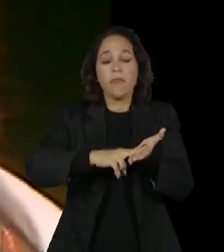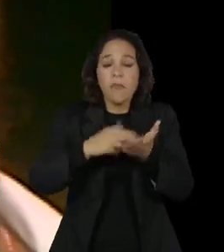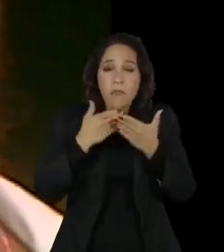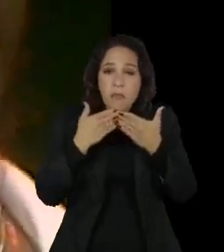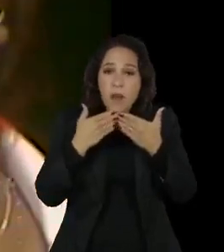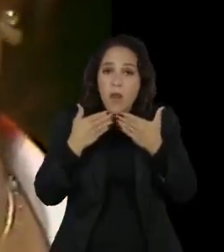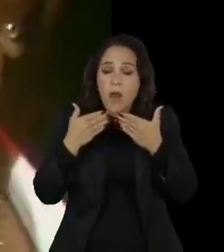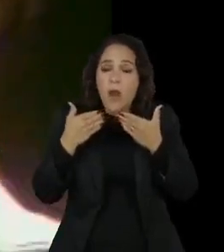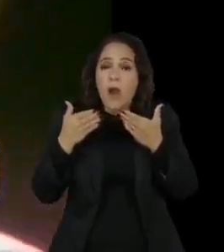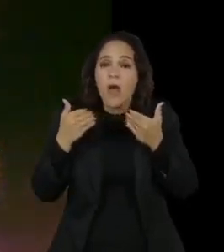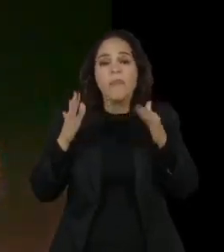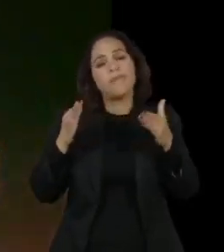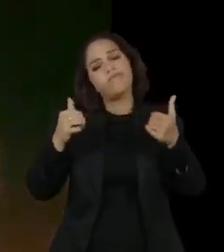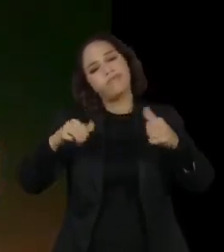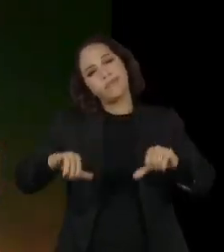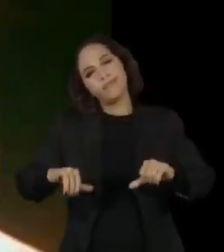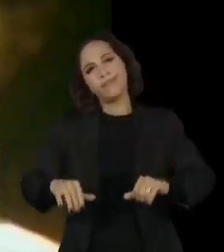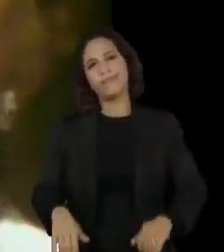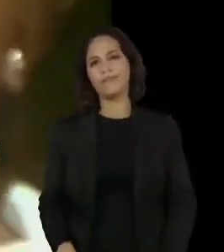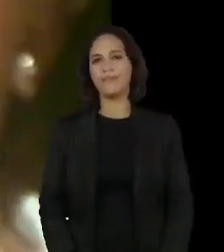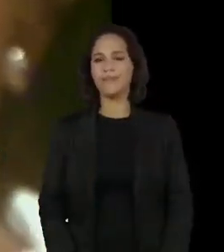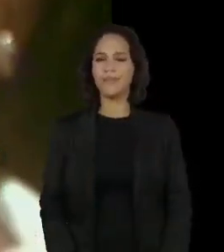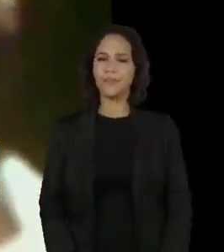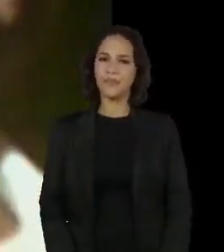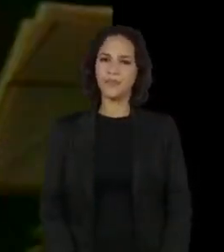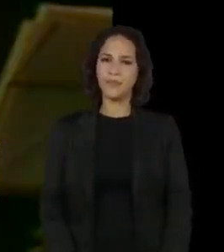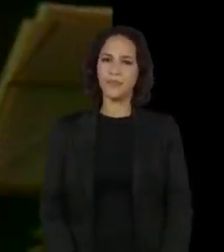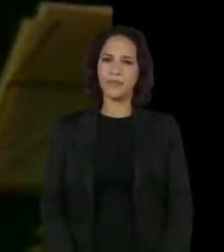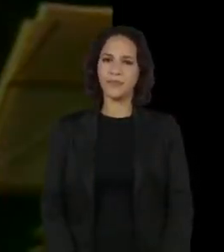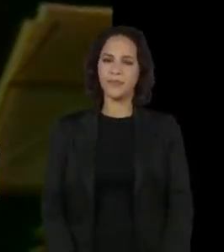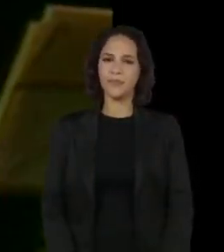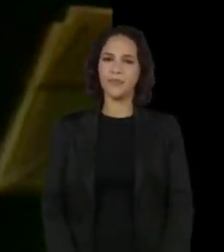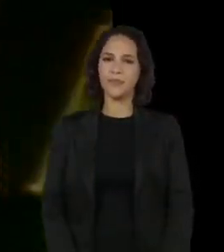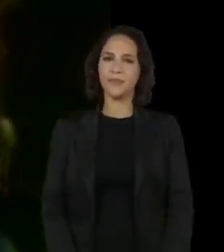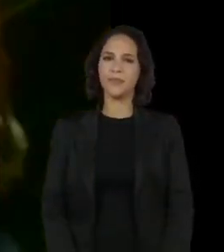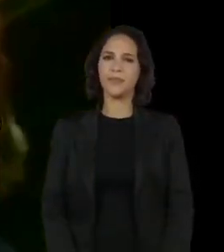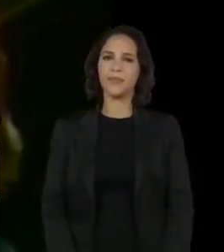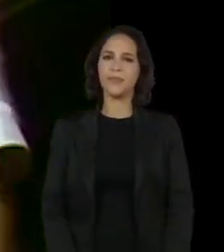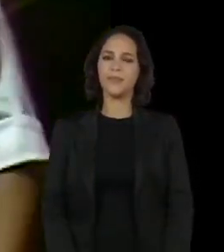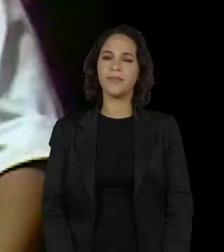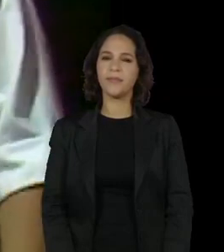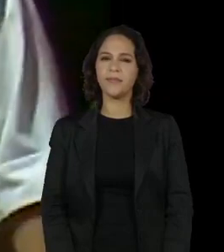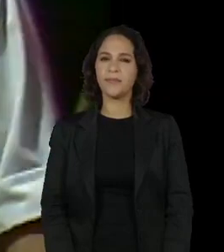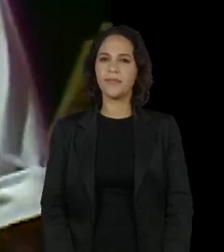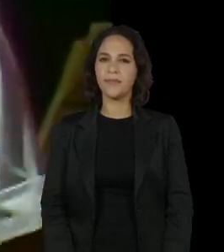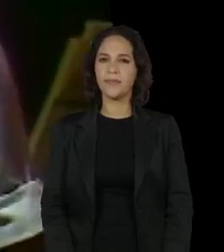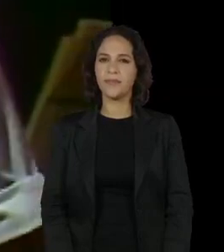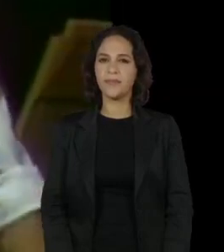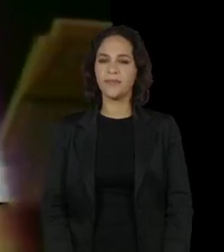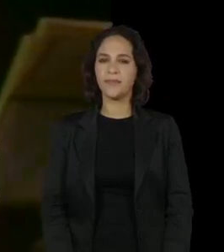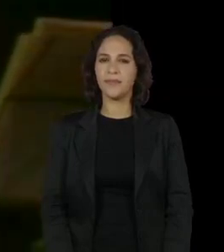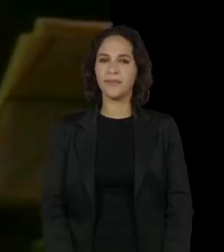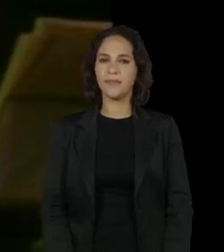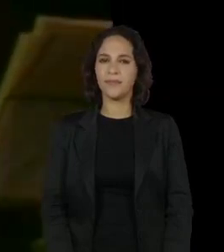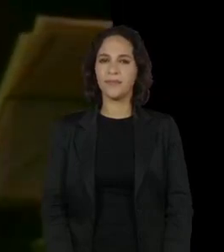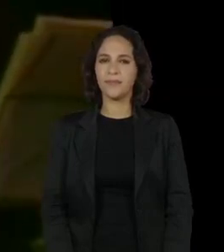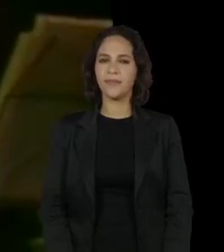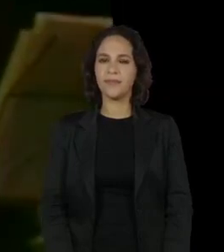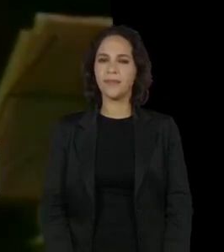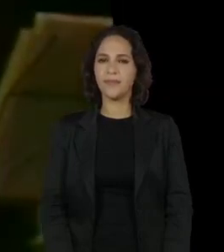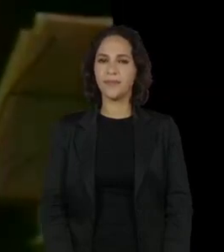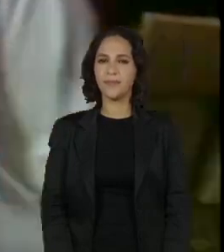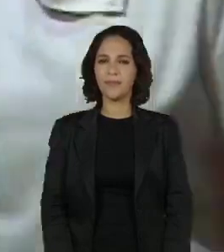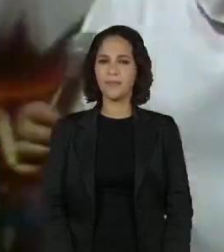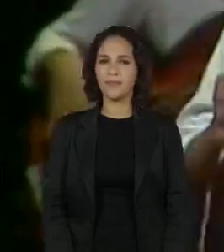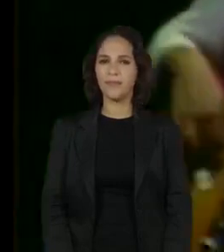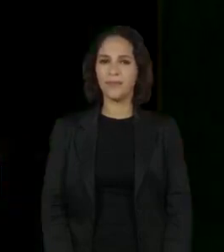eu conheço, talvez o mesmo desejo de alguma forma sem